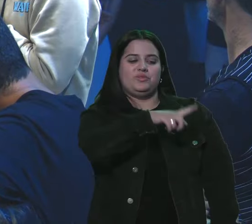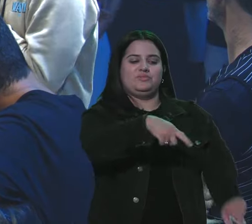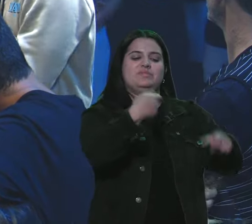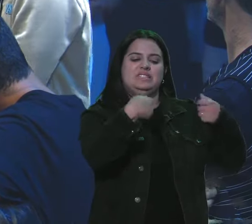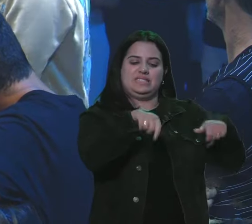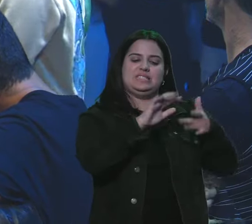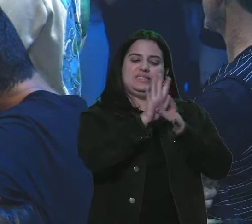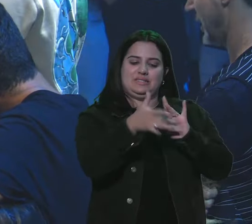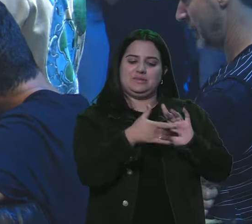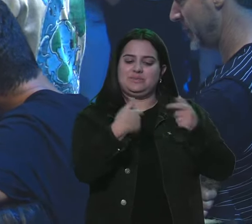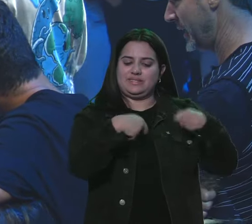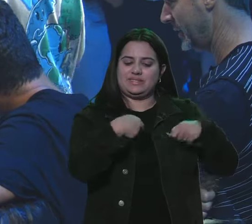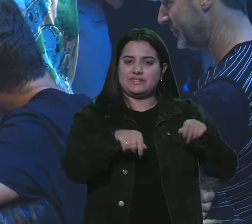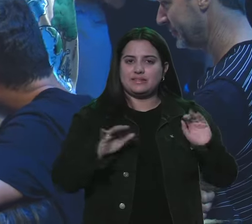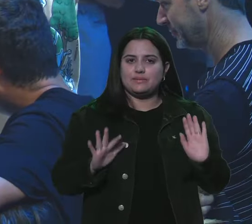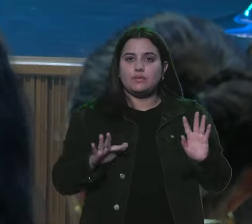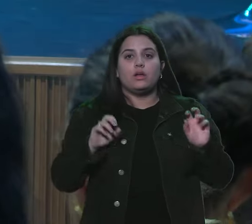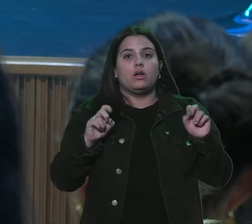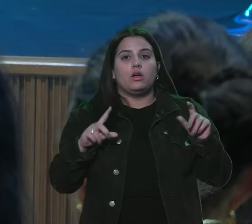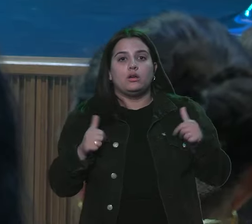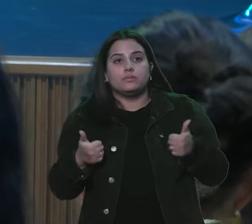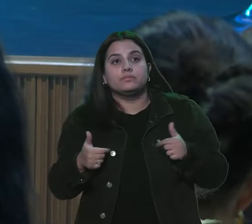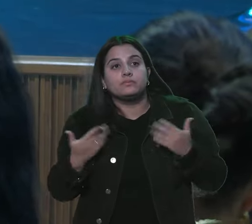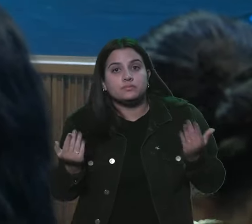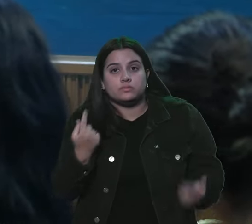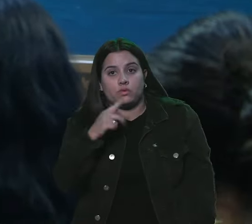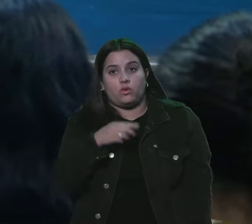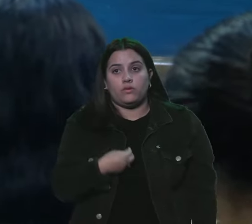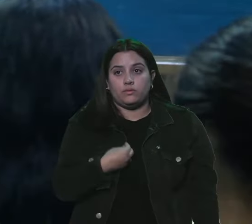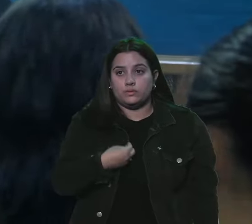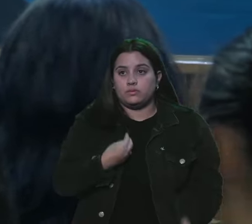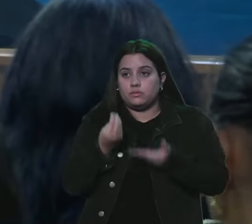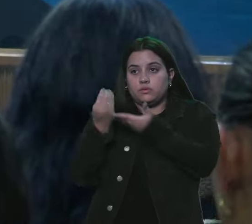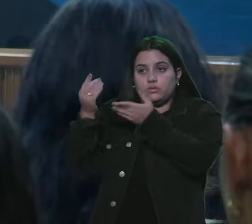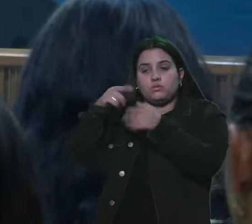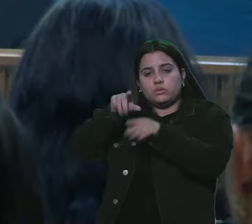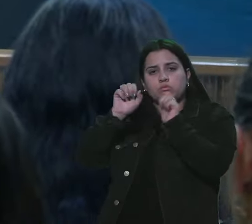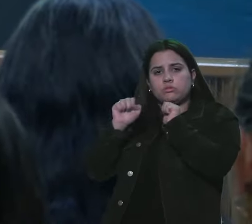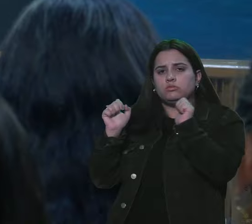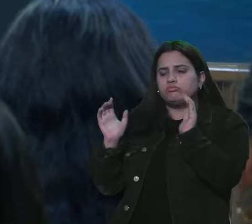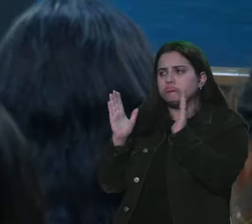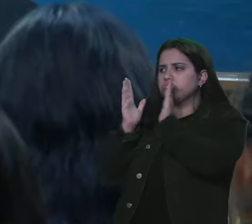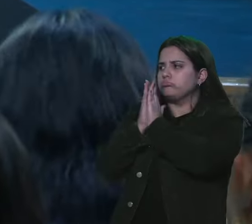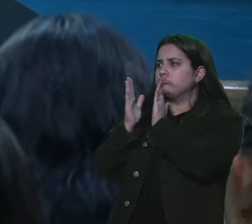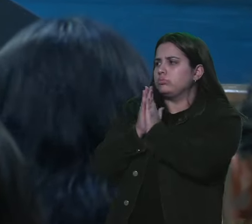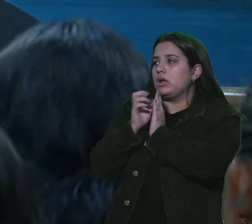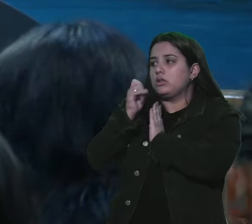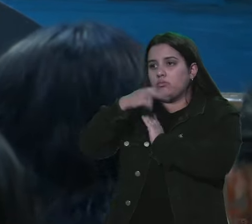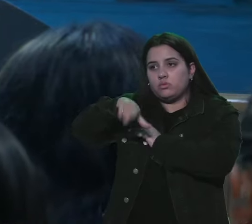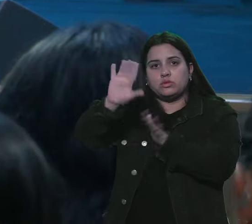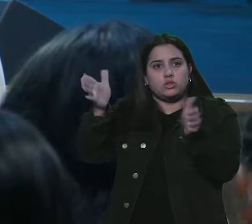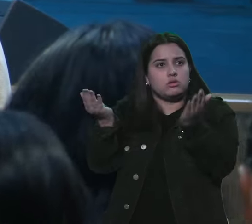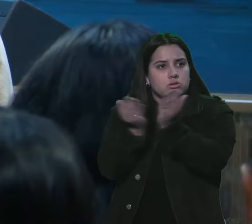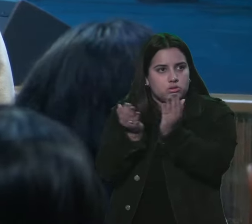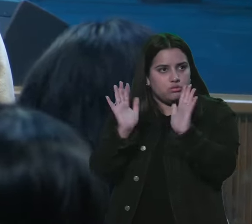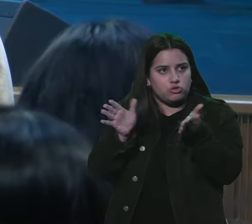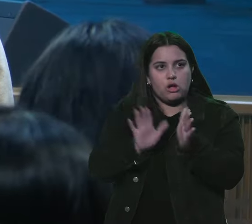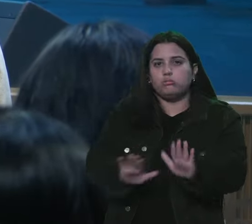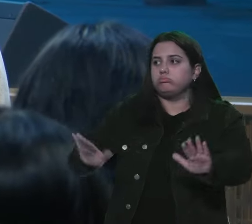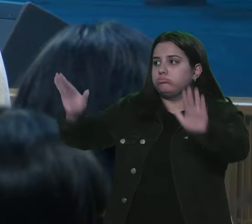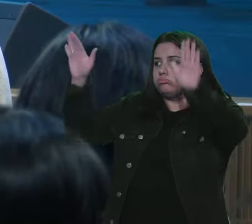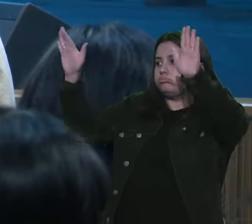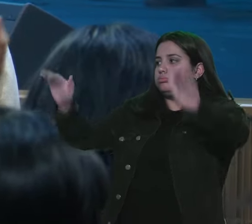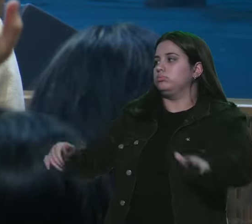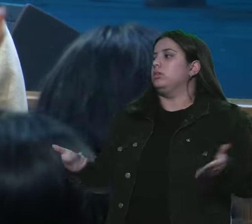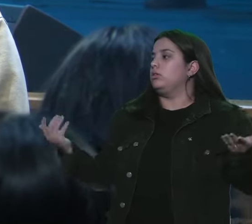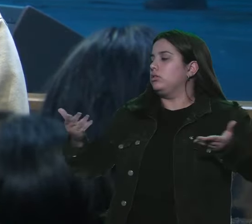Jesus, tá bom? Então você que está entregando a vida para Jesus, feche os seus olhos. Você que já é cristão, estende as mãos para cá. Vamos